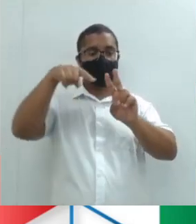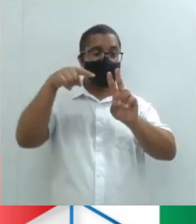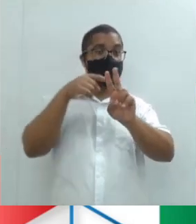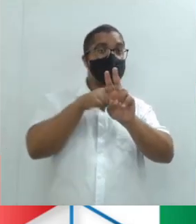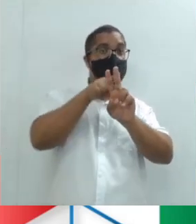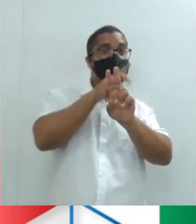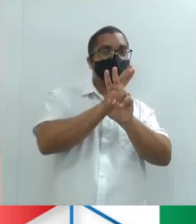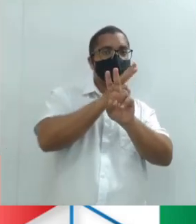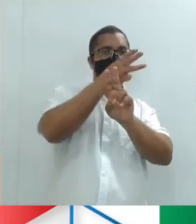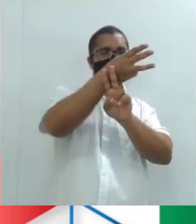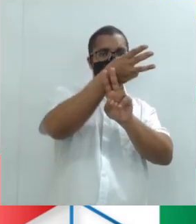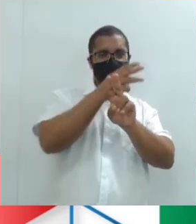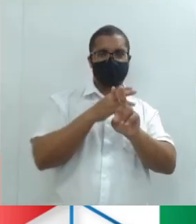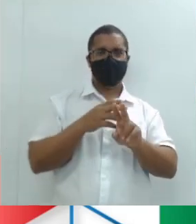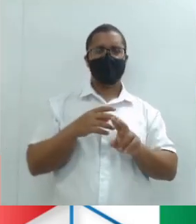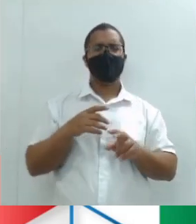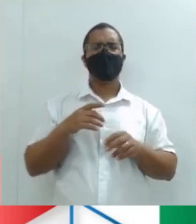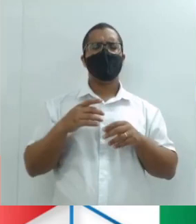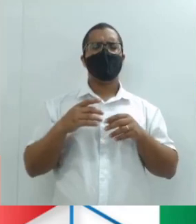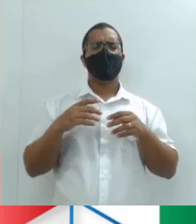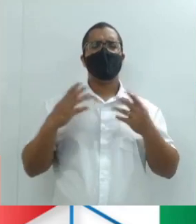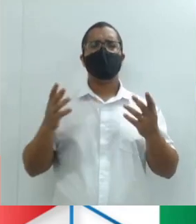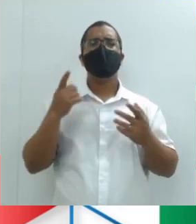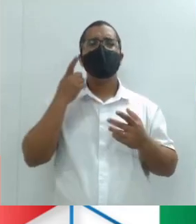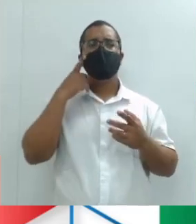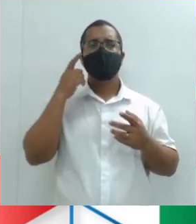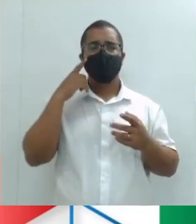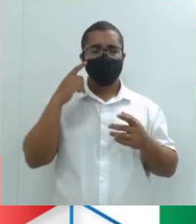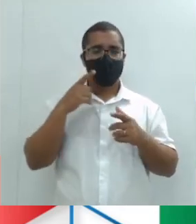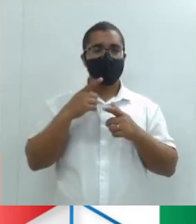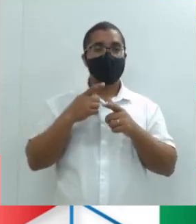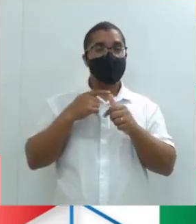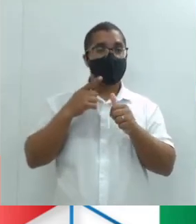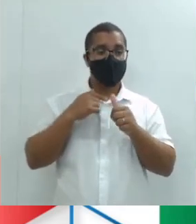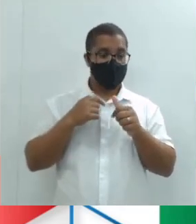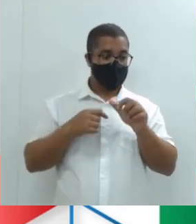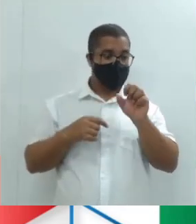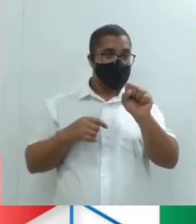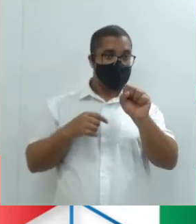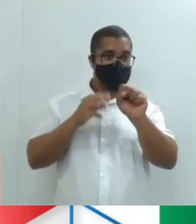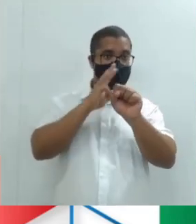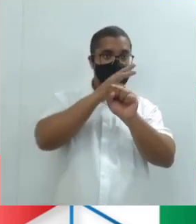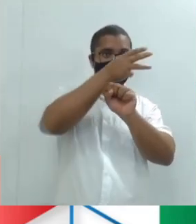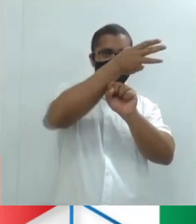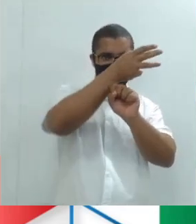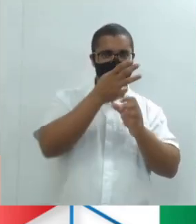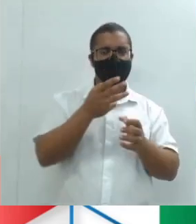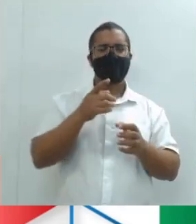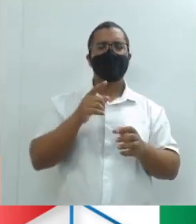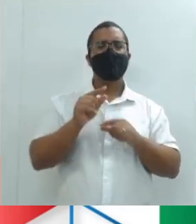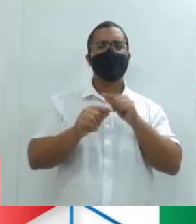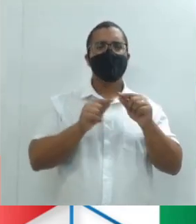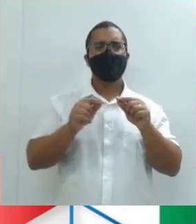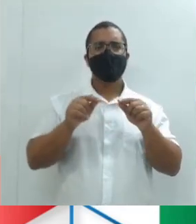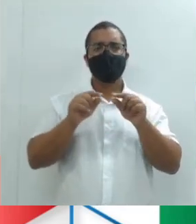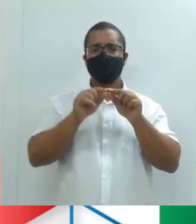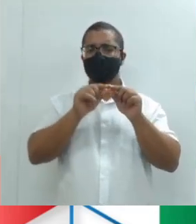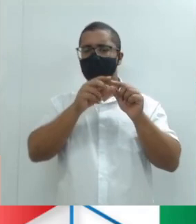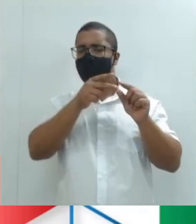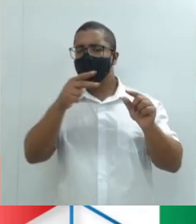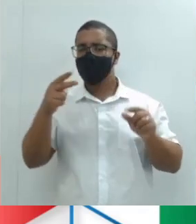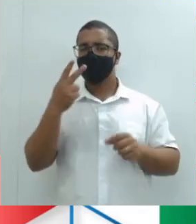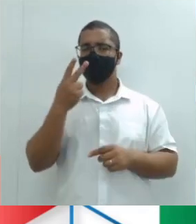desse. Quando eu extrair a raiz cúbica, por exemplo, do primeiro aquário, que tem 8 litros, eu vou obter como aresta